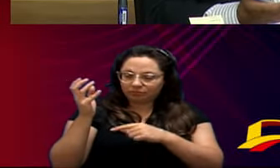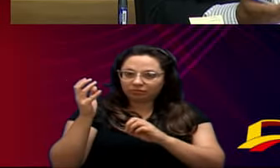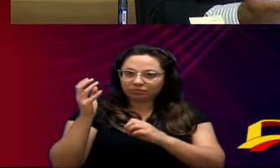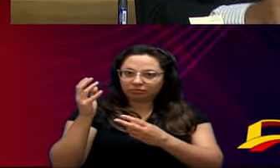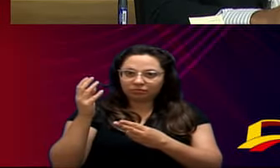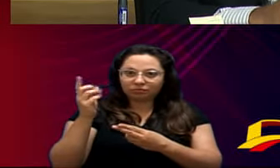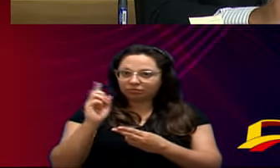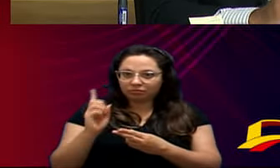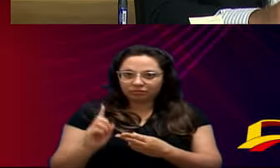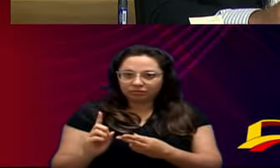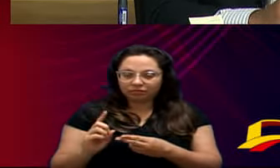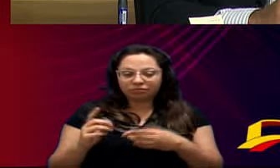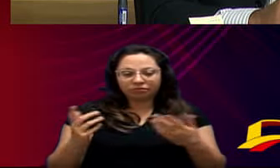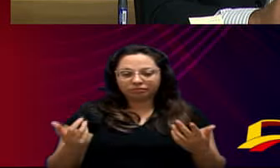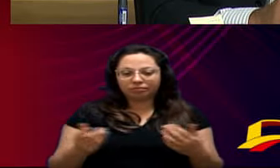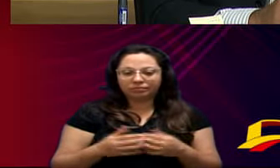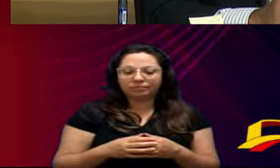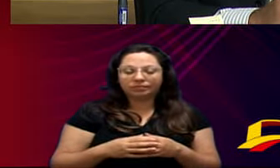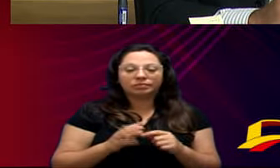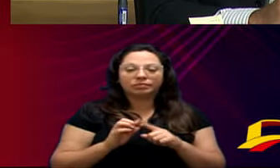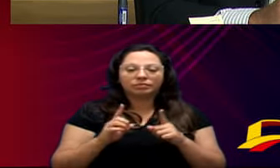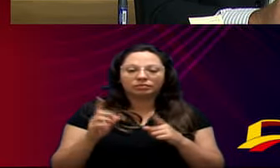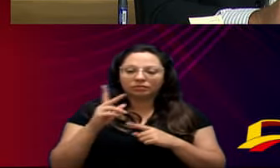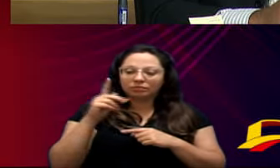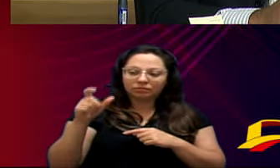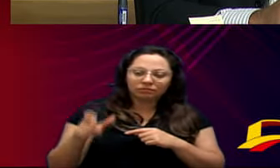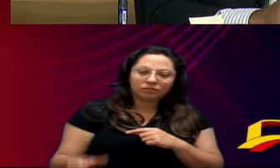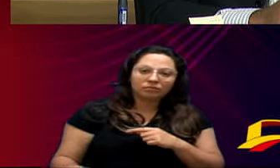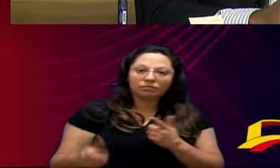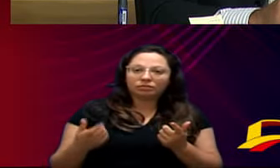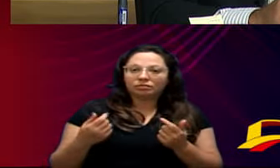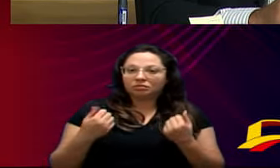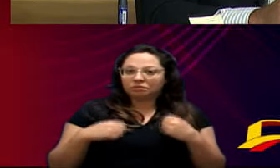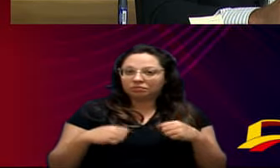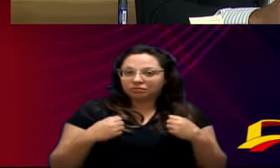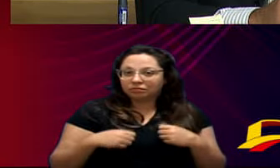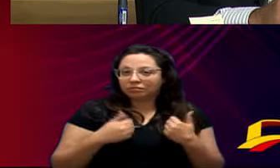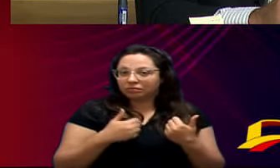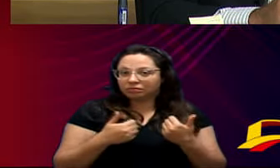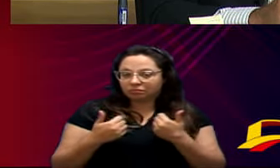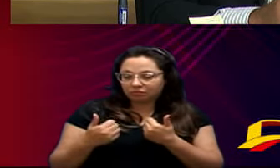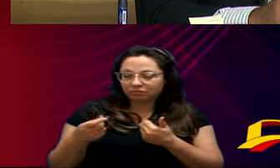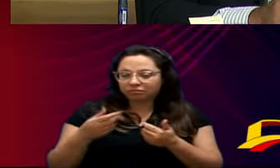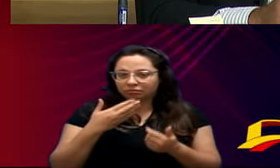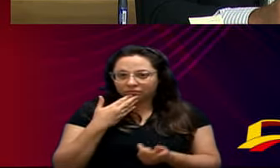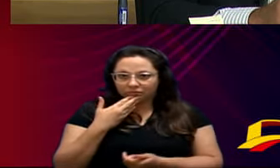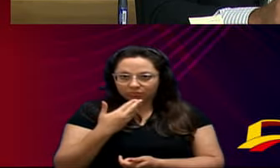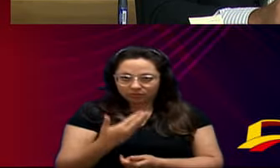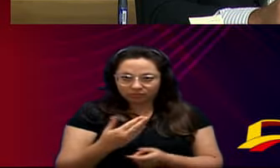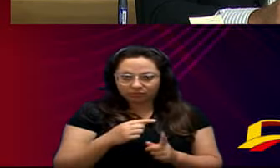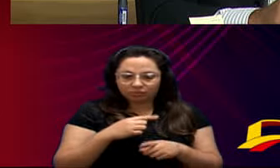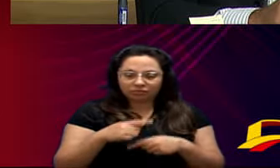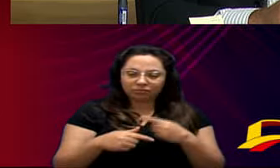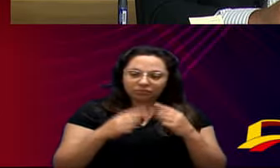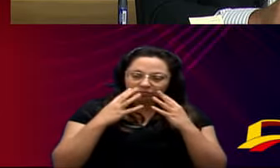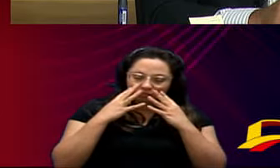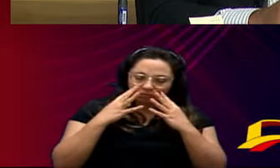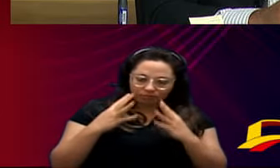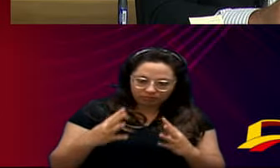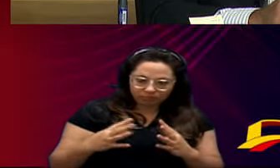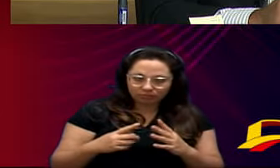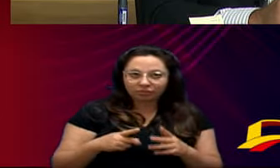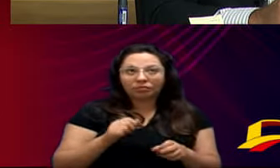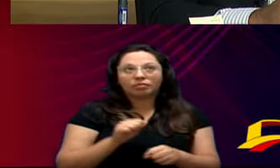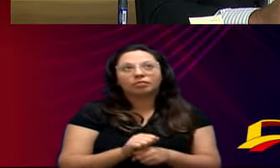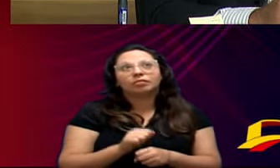defendo isso mas Em contrapartida o munícipe não pode ser prejudicado ele tem aí que fazer o pedido e ser atendido não ficar